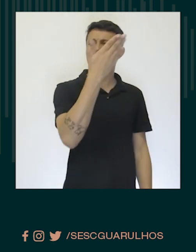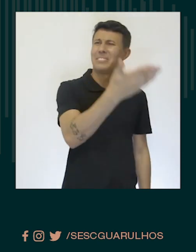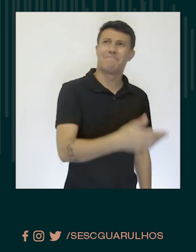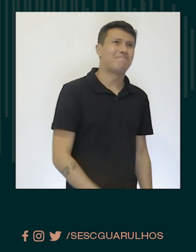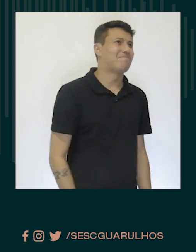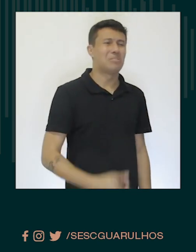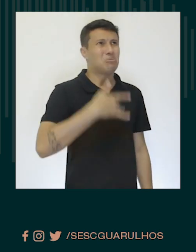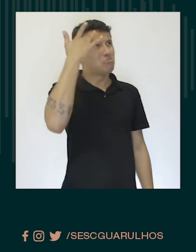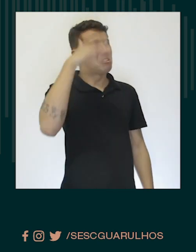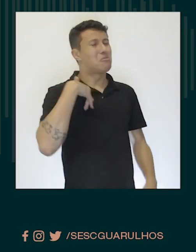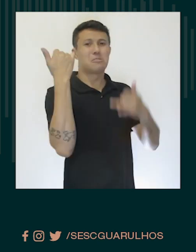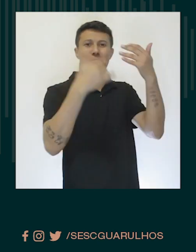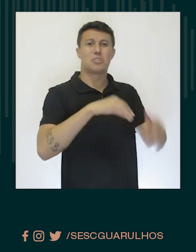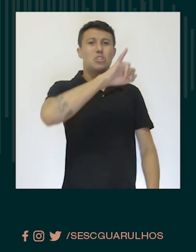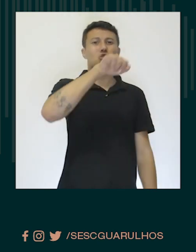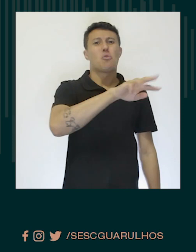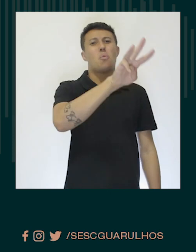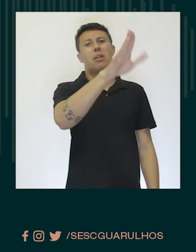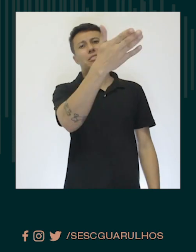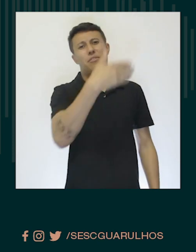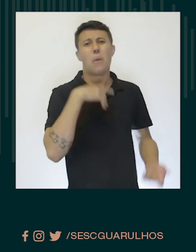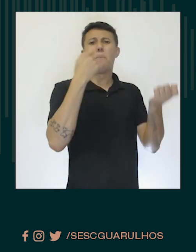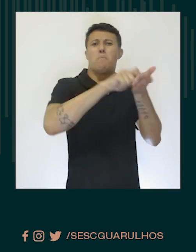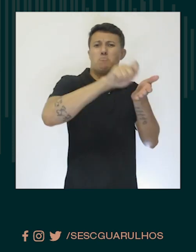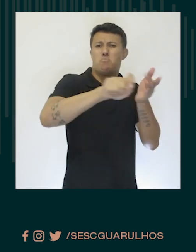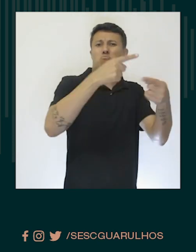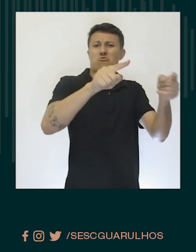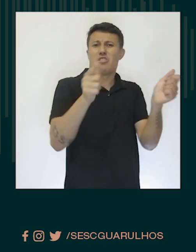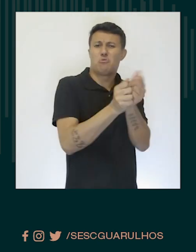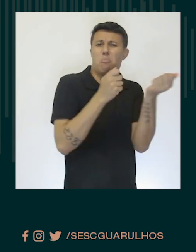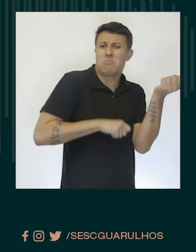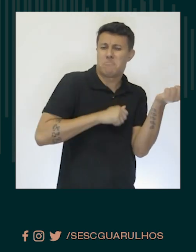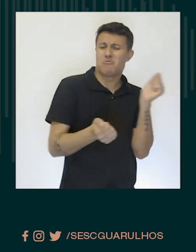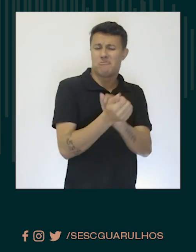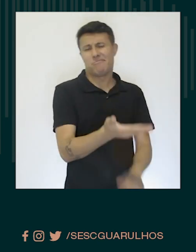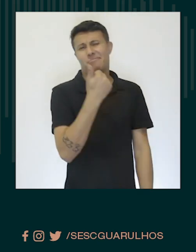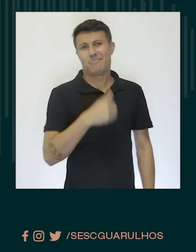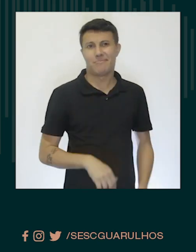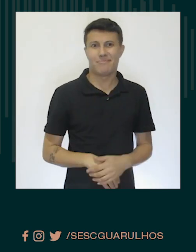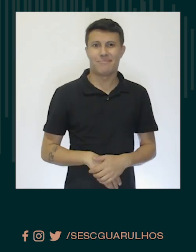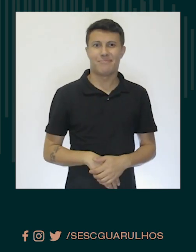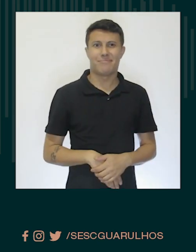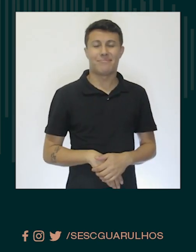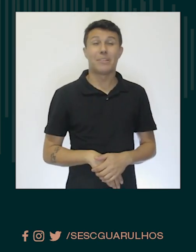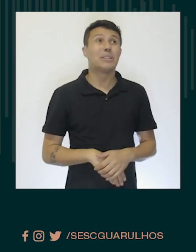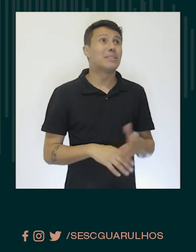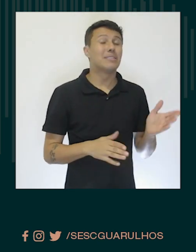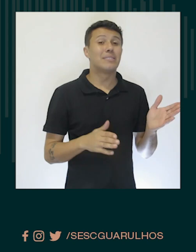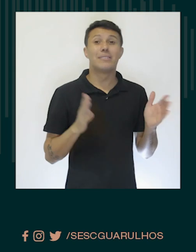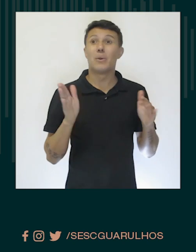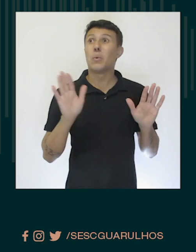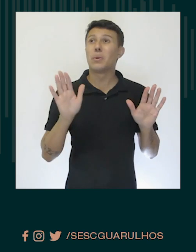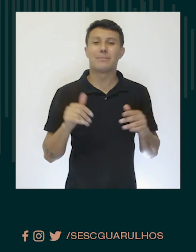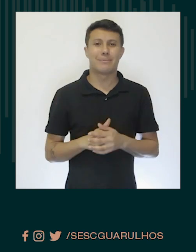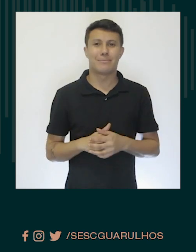faz mais música aí pra nós, vai, mano. E tem O muita. Moa. Não, o Moa foi falando, foi lembrando um monte